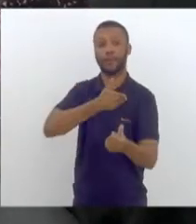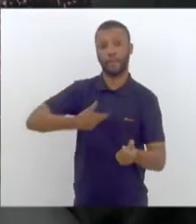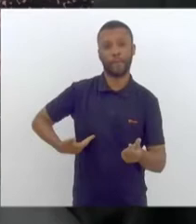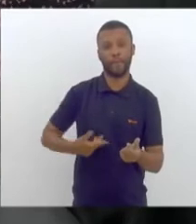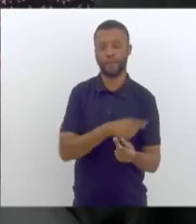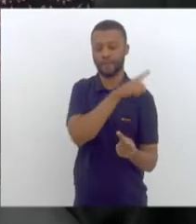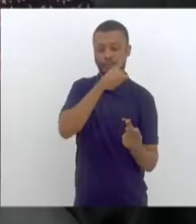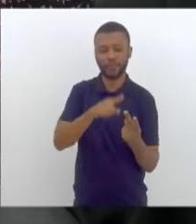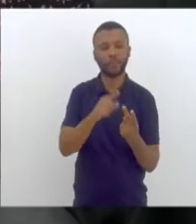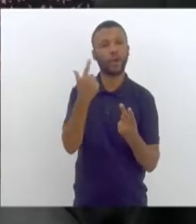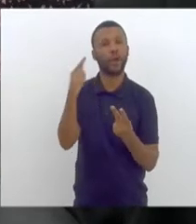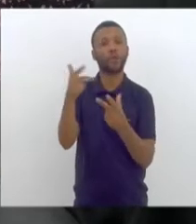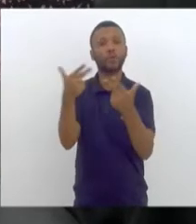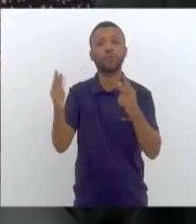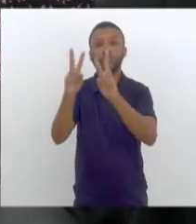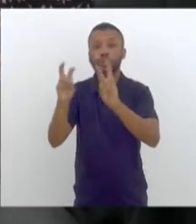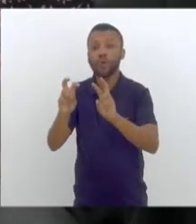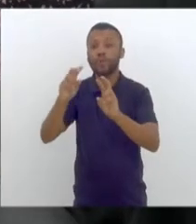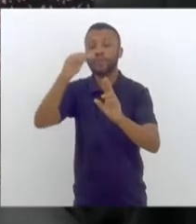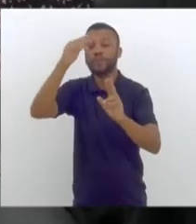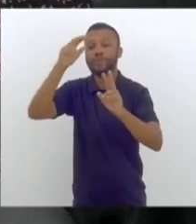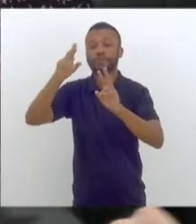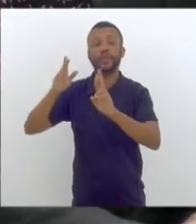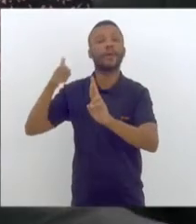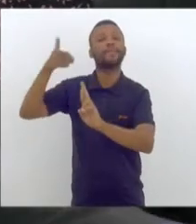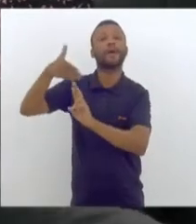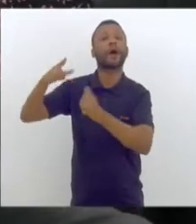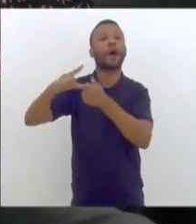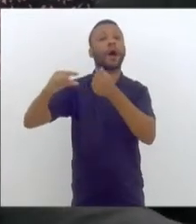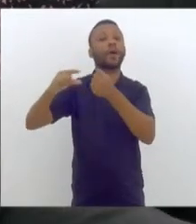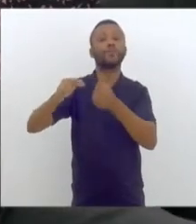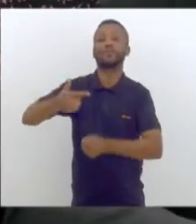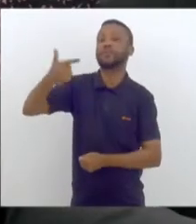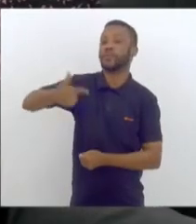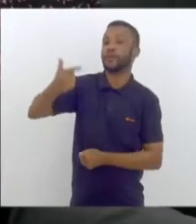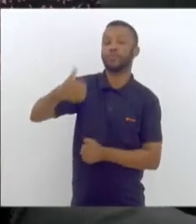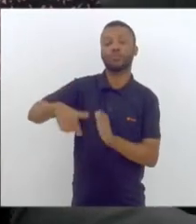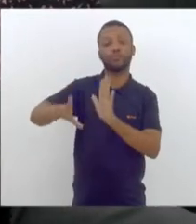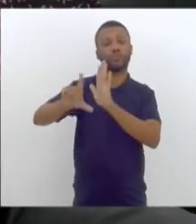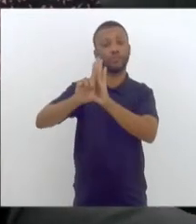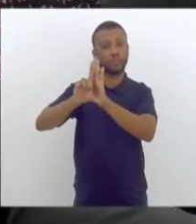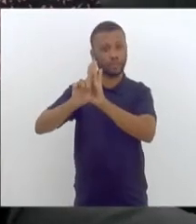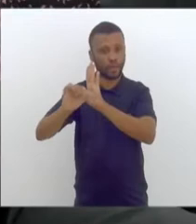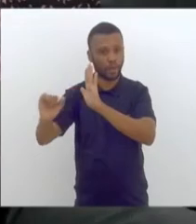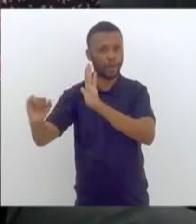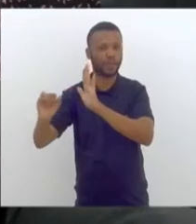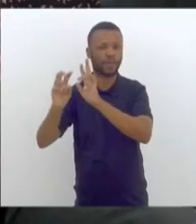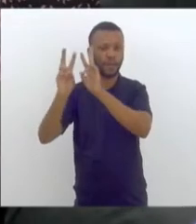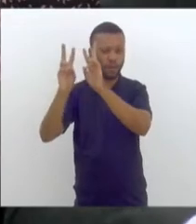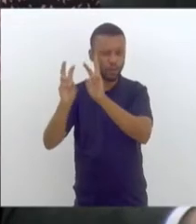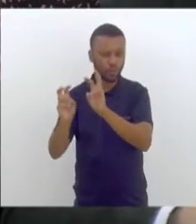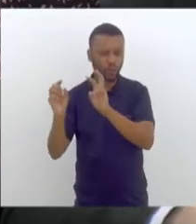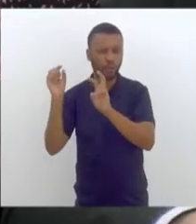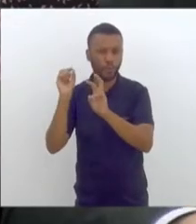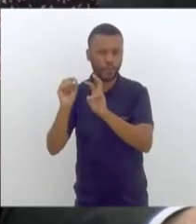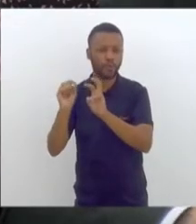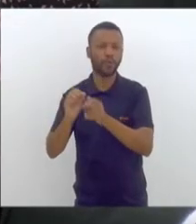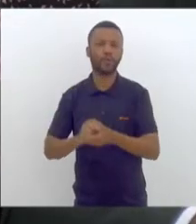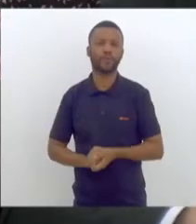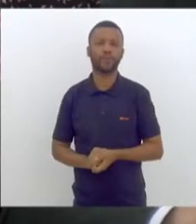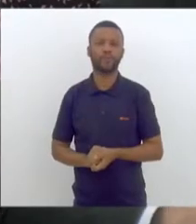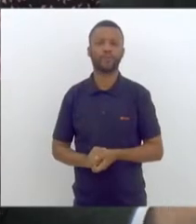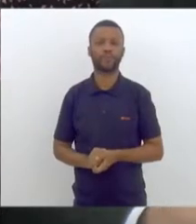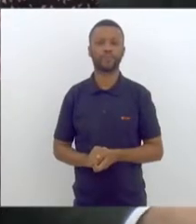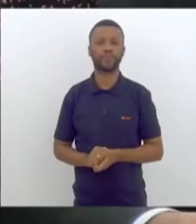diz respeito à questão do artigo segundo da lei que é com relação a tuge de atute isso